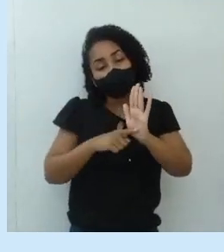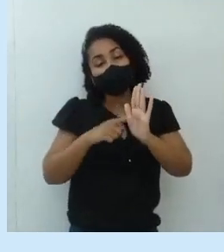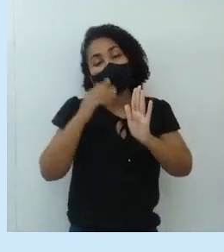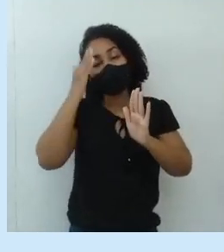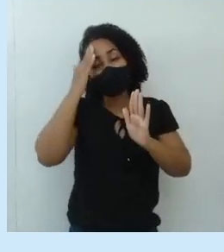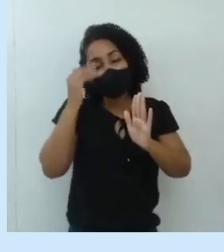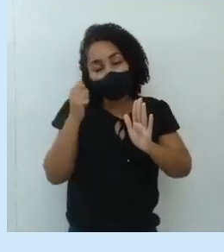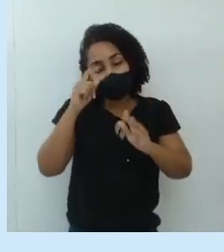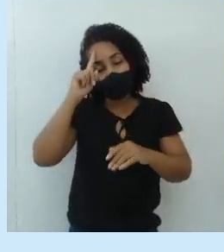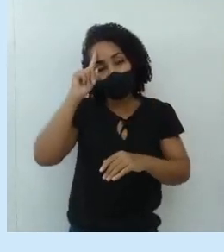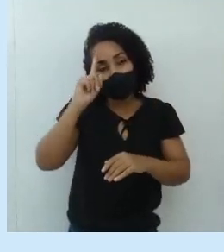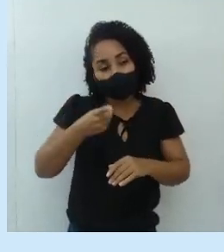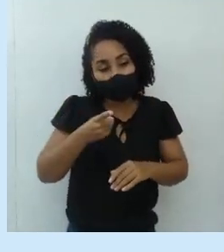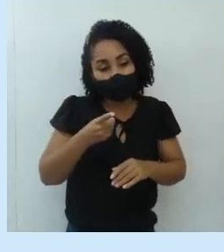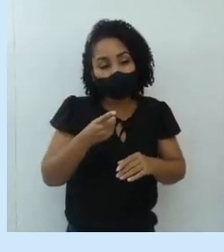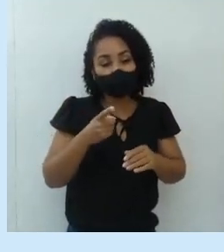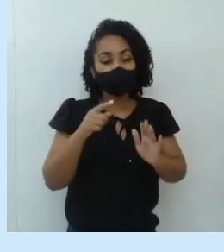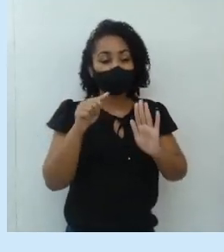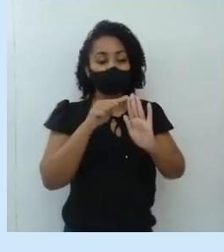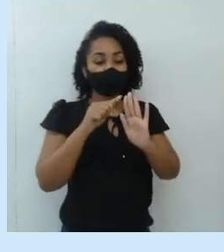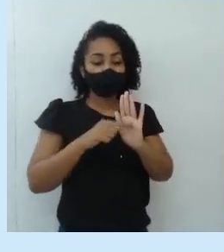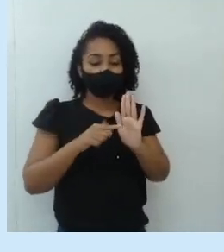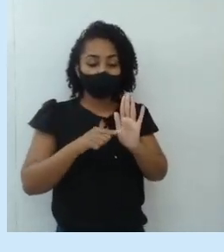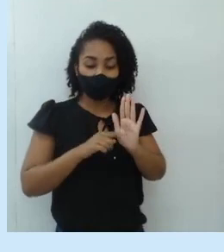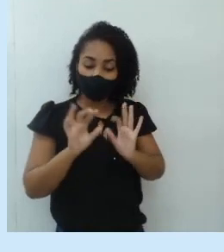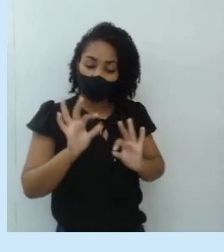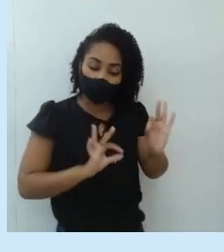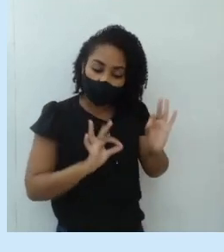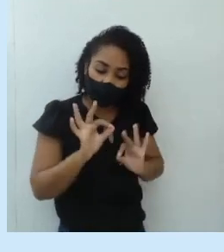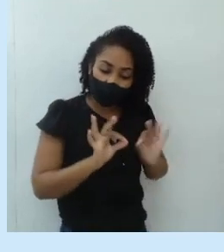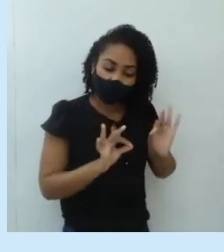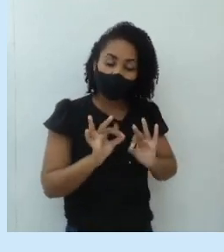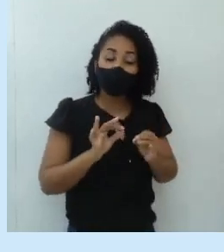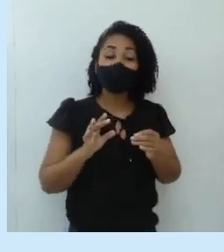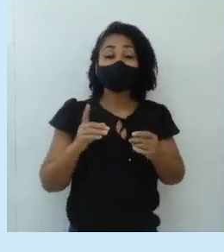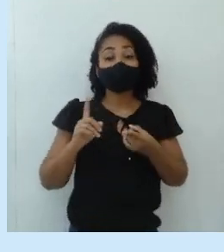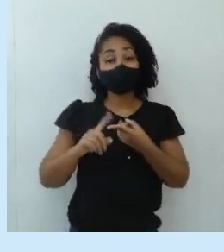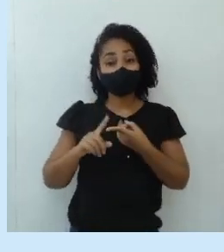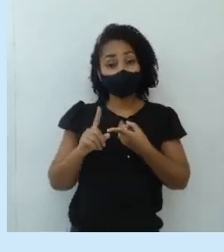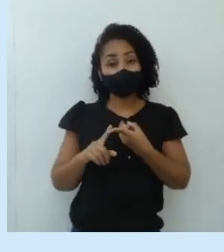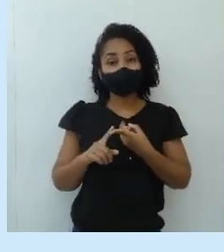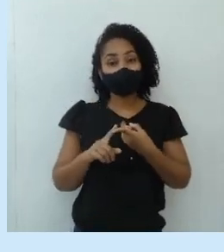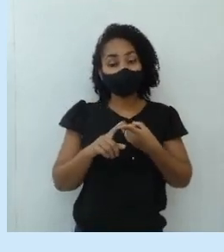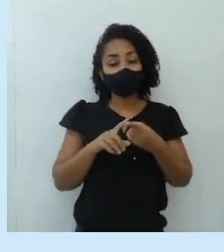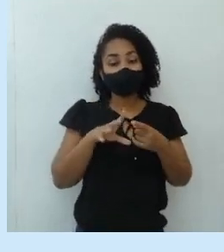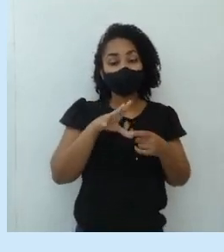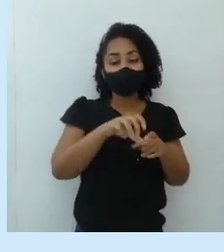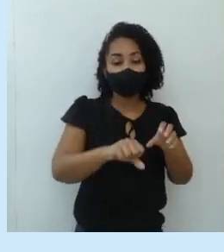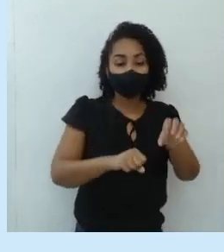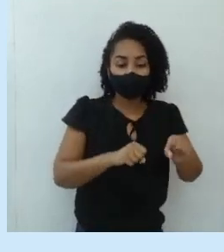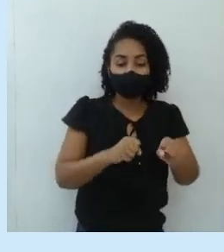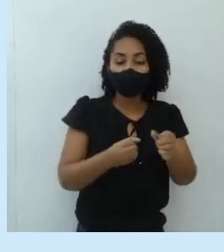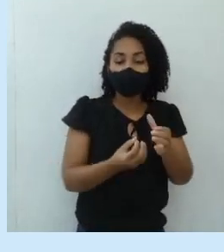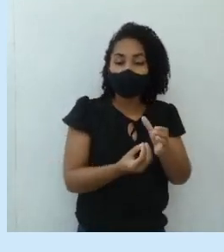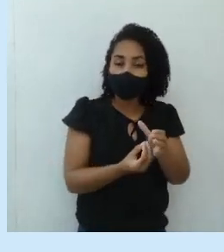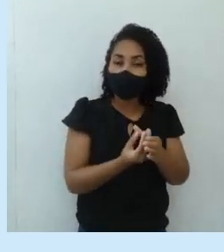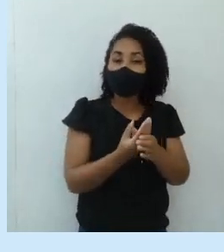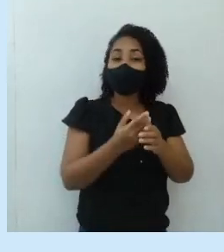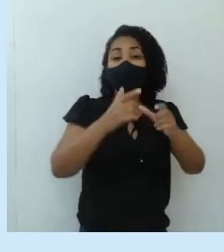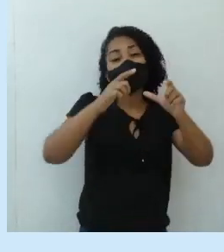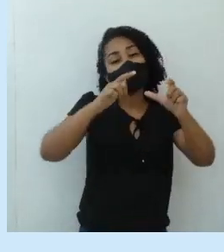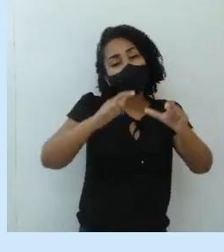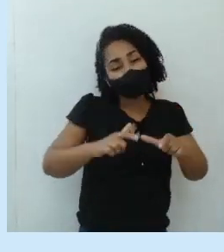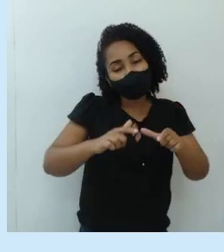agricultor ele vai planejar o seu plantio e a sua colheita. Isso em lugares